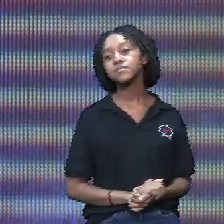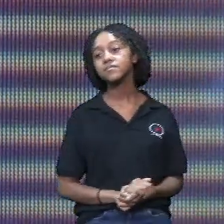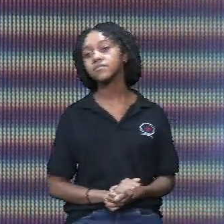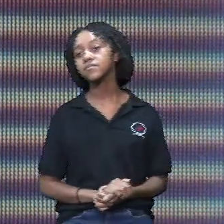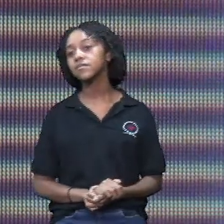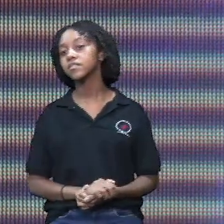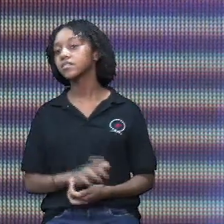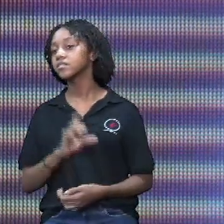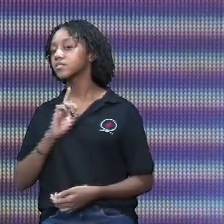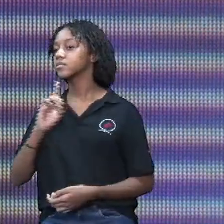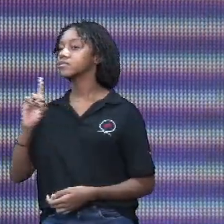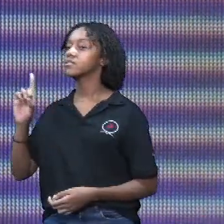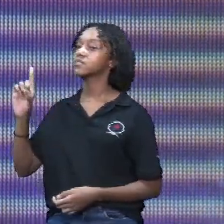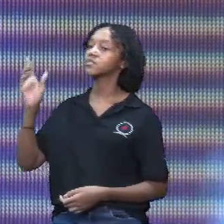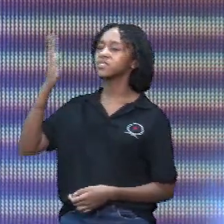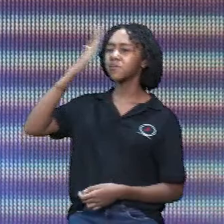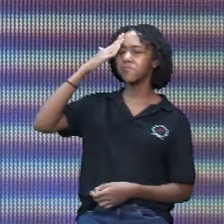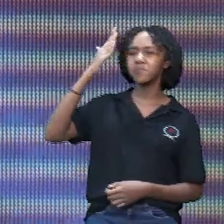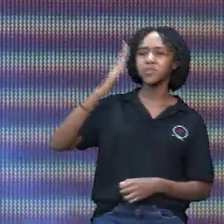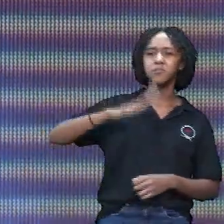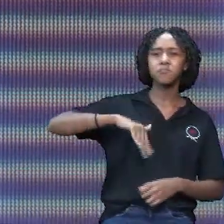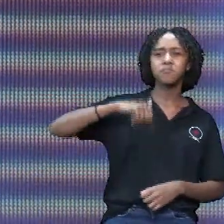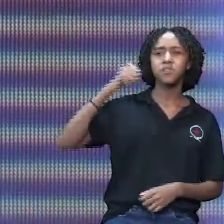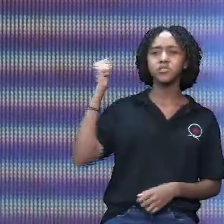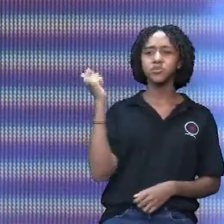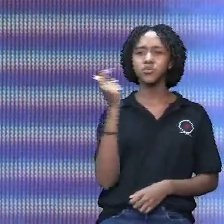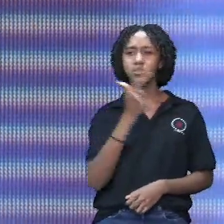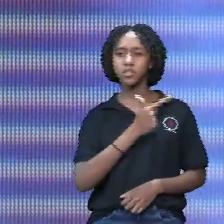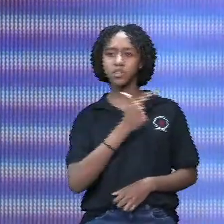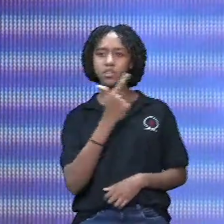Sabes mais do que o espelho me